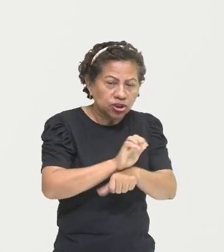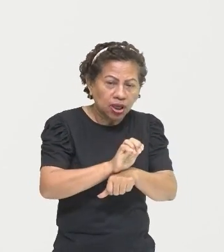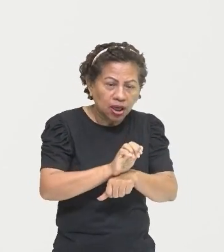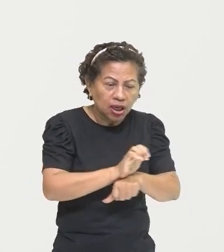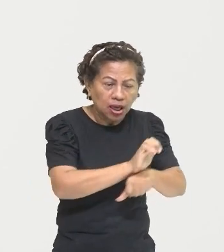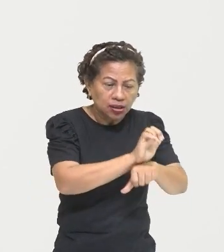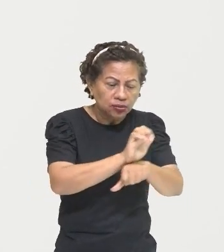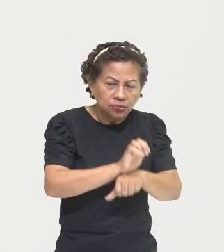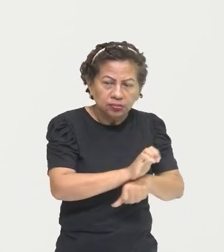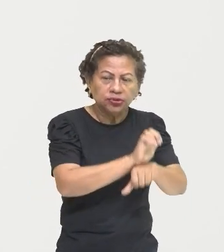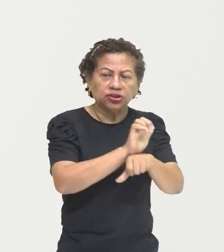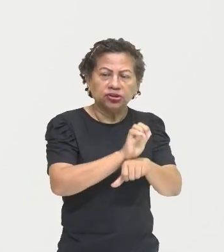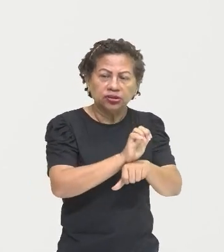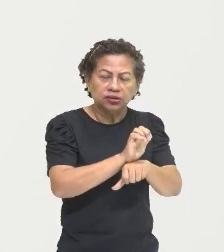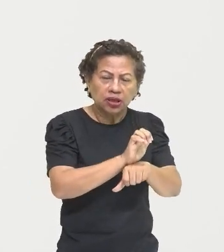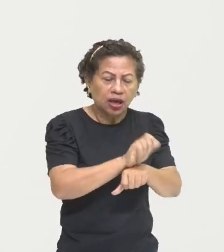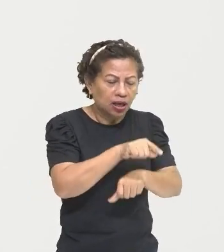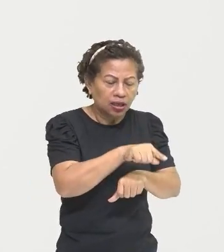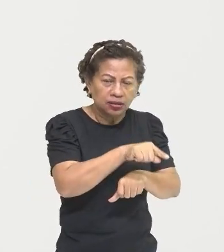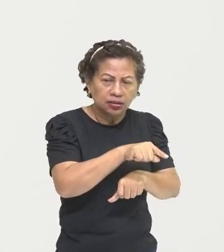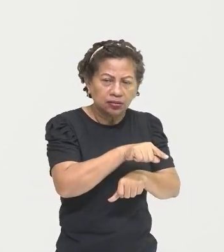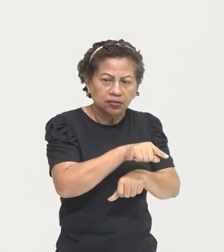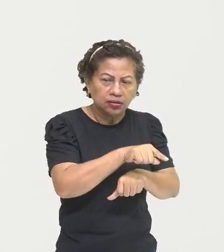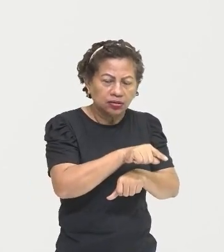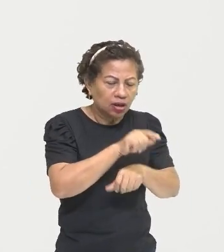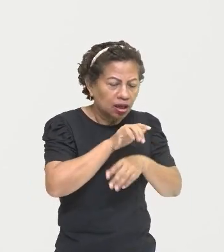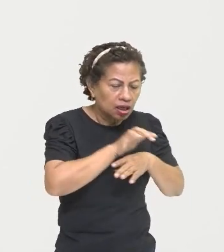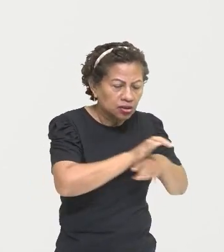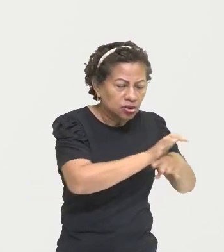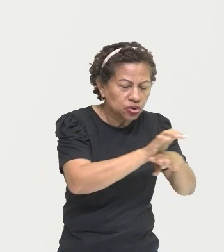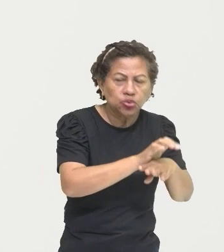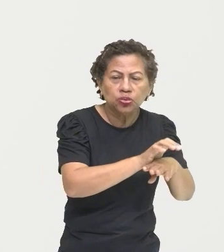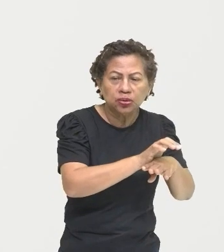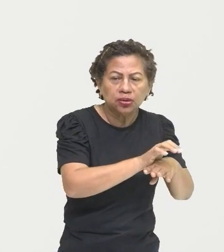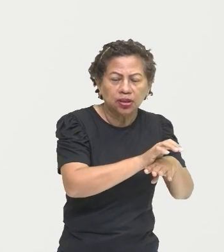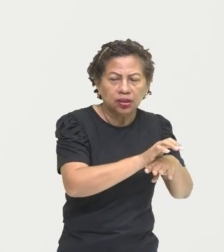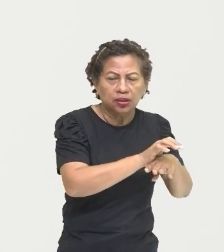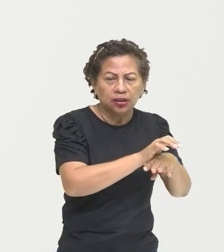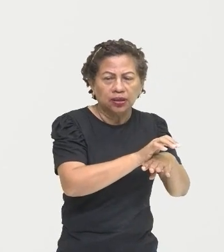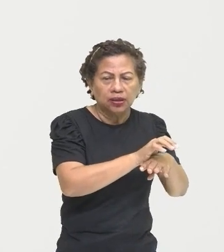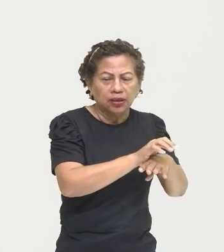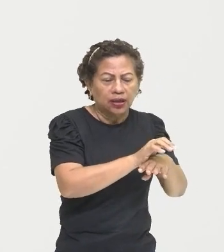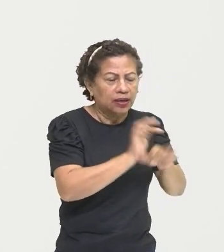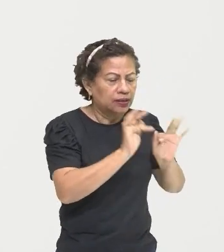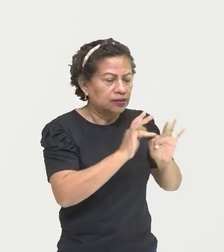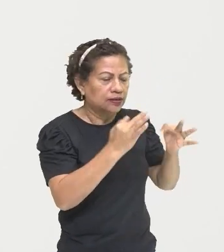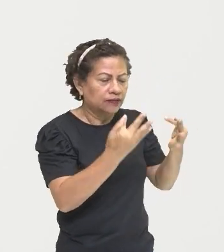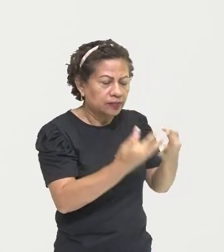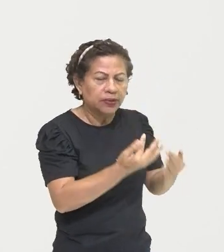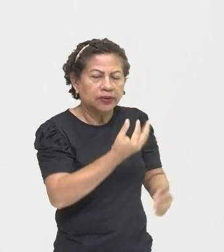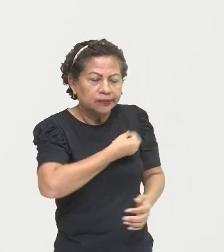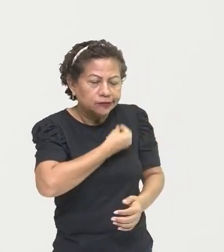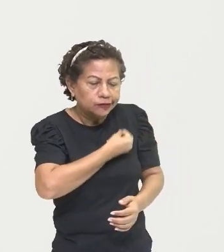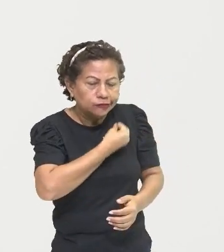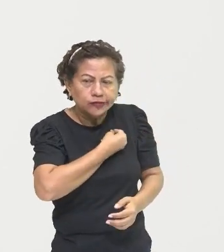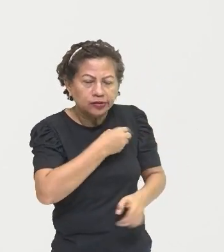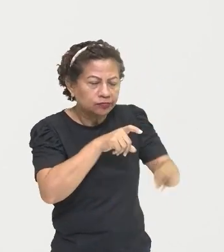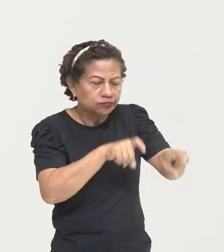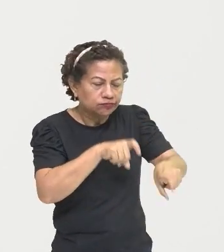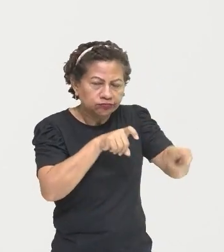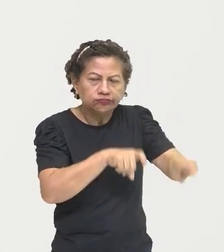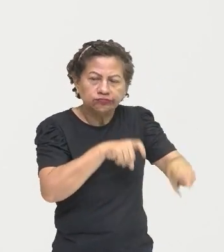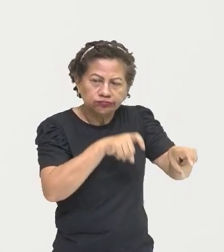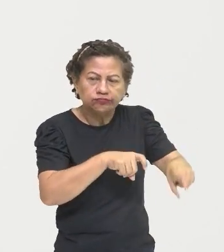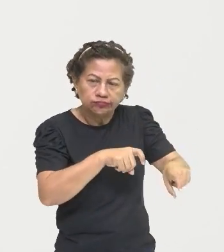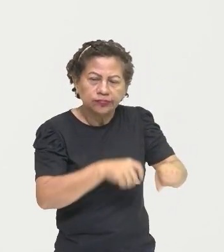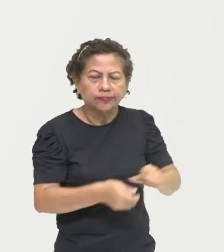que é distribuir melhor essas terras com as pessoas que vivem no nosso país, com os cidadãos do